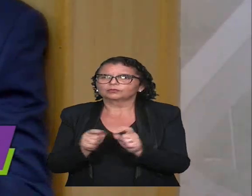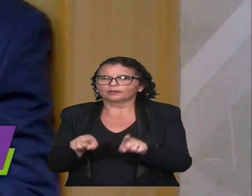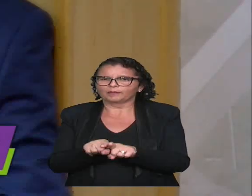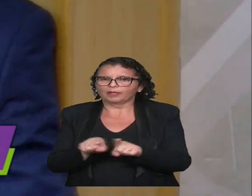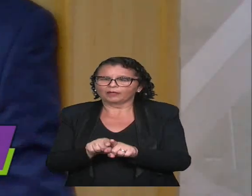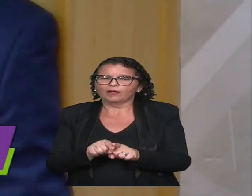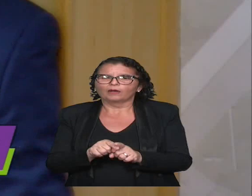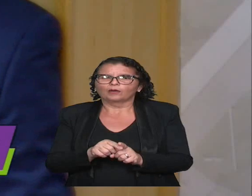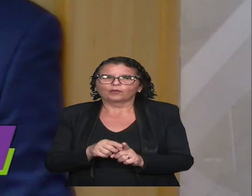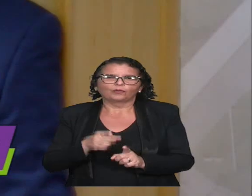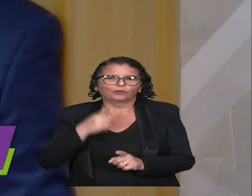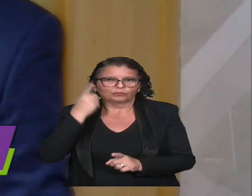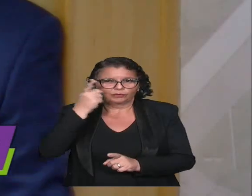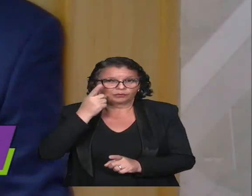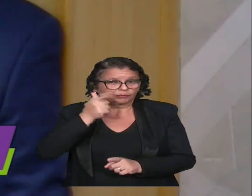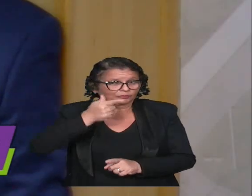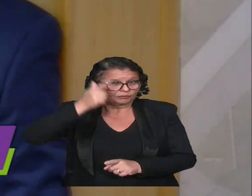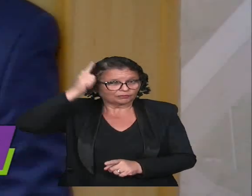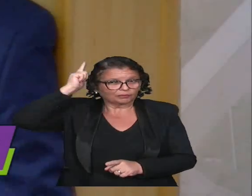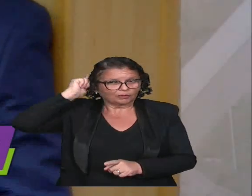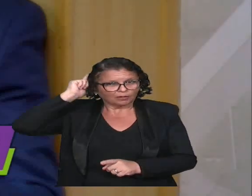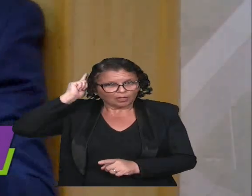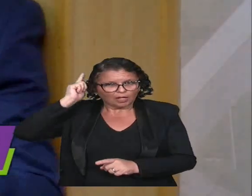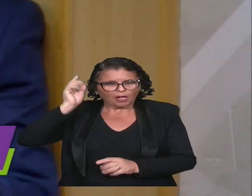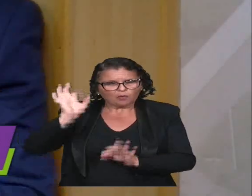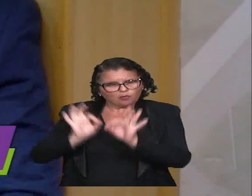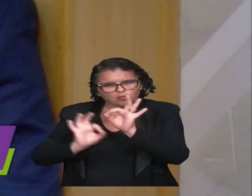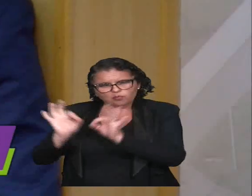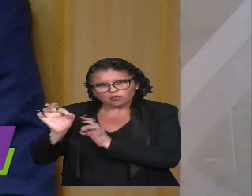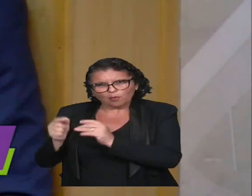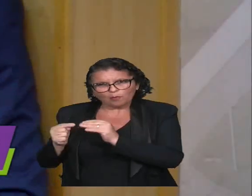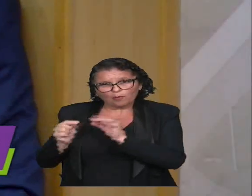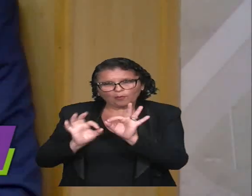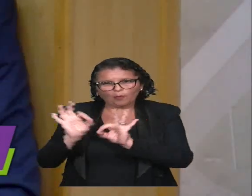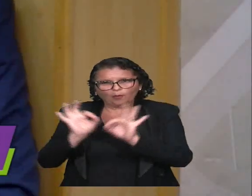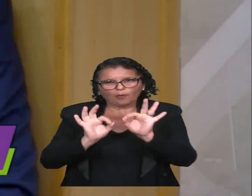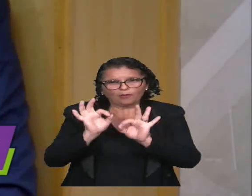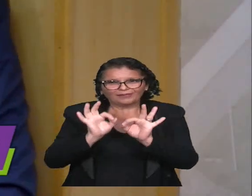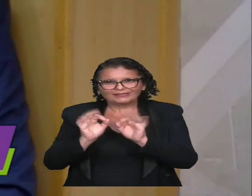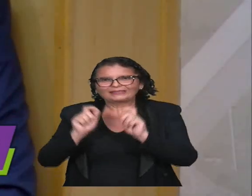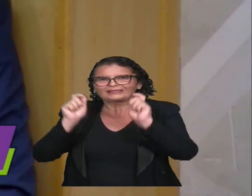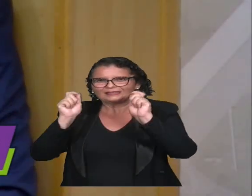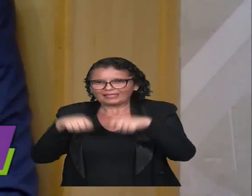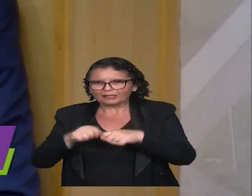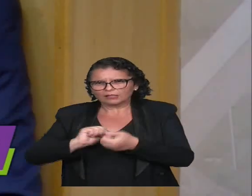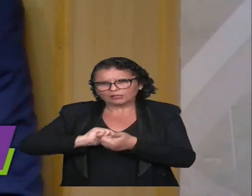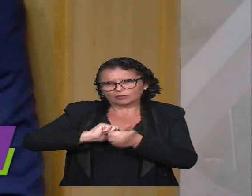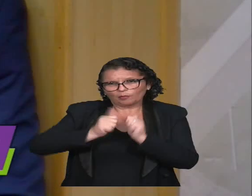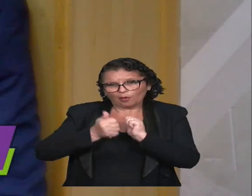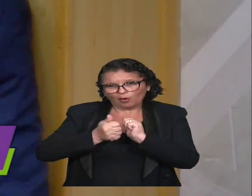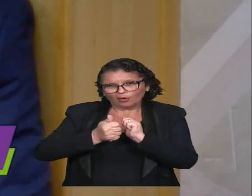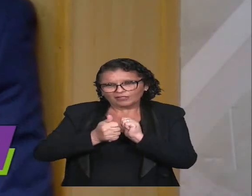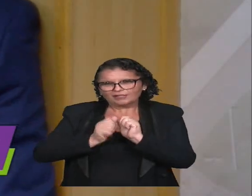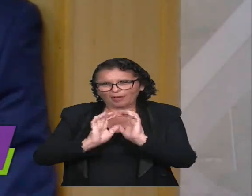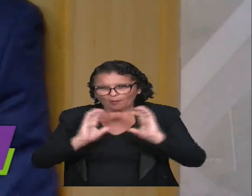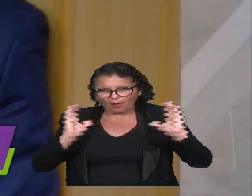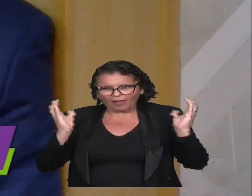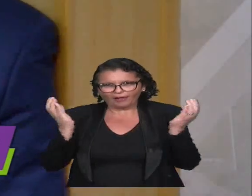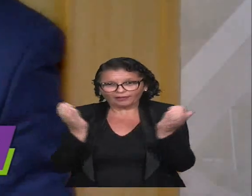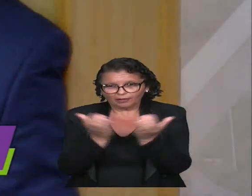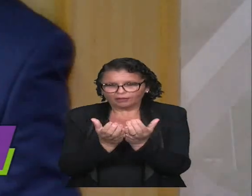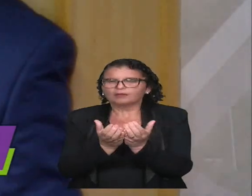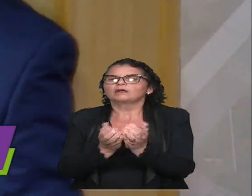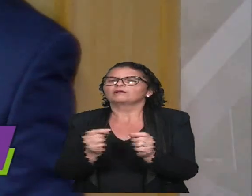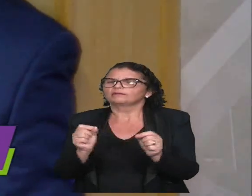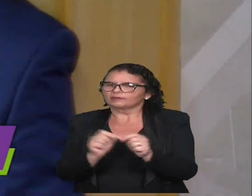gente acabou combinando então algumas areninhas que a gente poderia conversar em relação a esporte na cidade nós fizemos juntos então